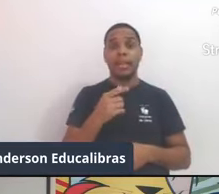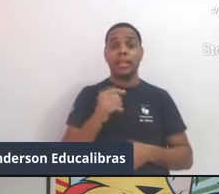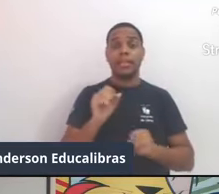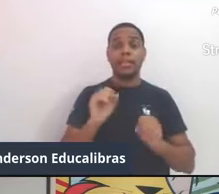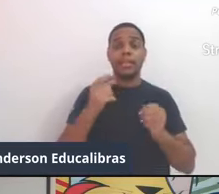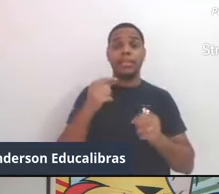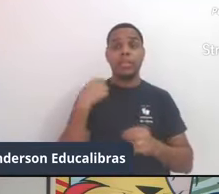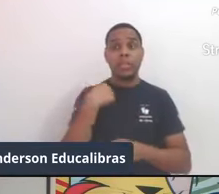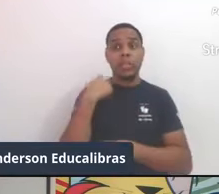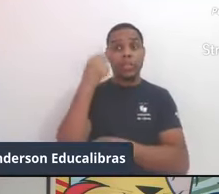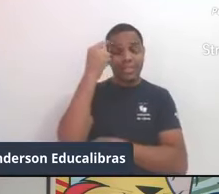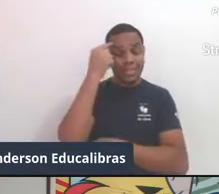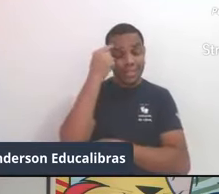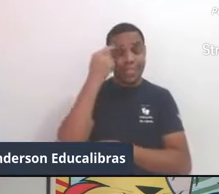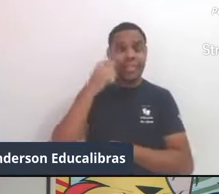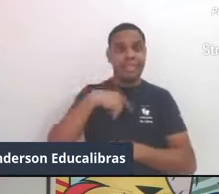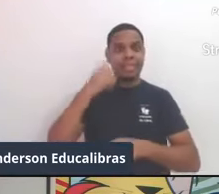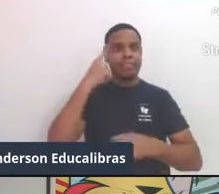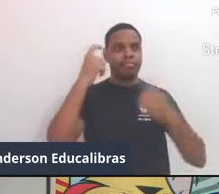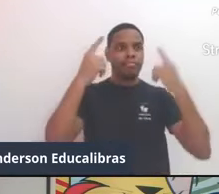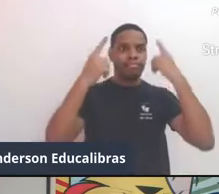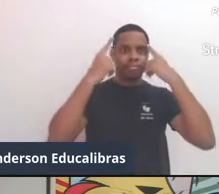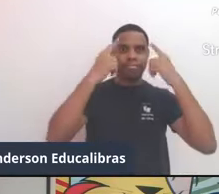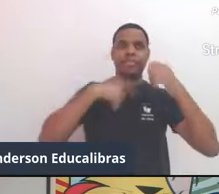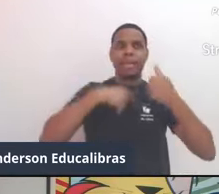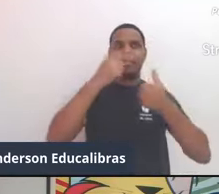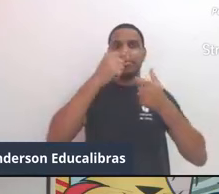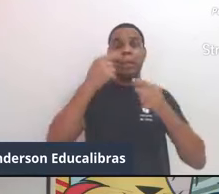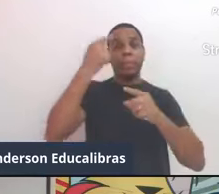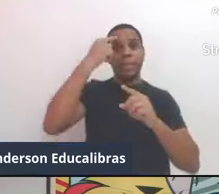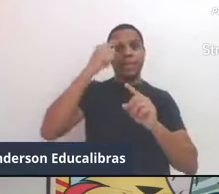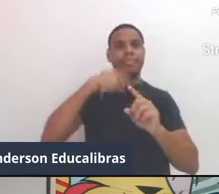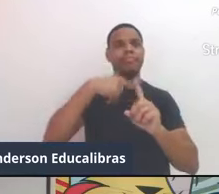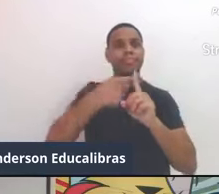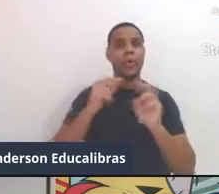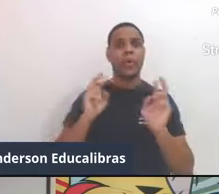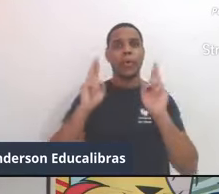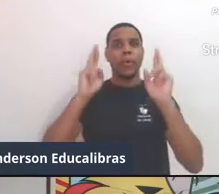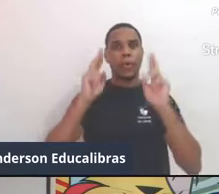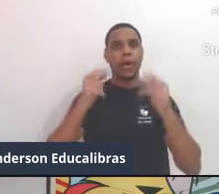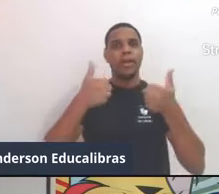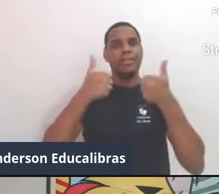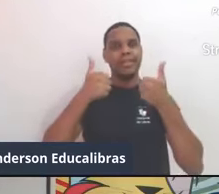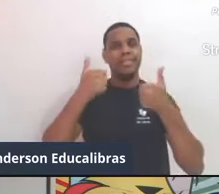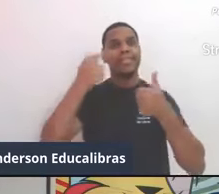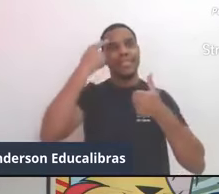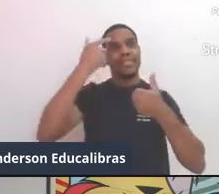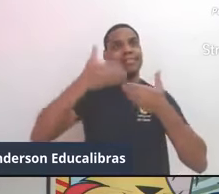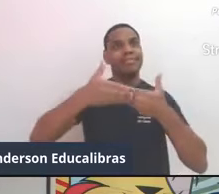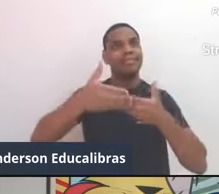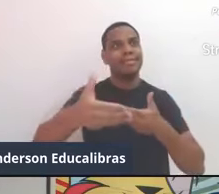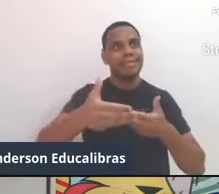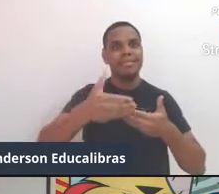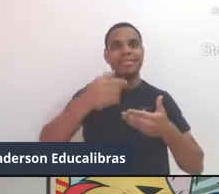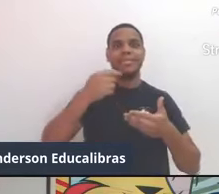as ideias são muito mais otimistas, você vai mais longe com as ideias do que muitas vezes com as realizações. Mas o que a